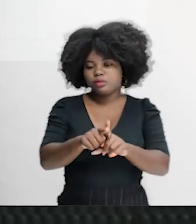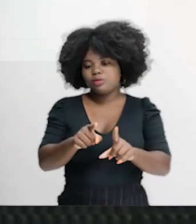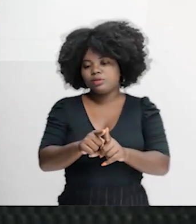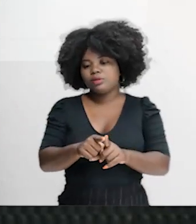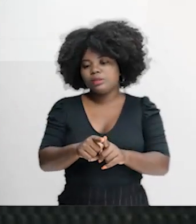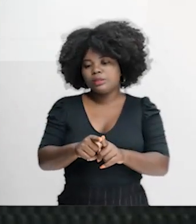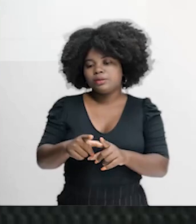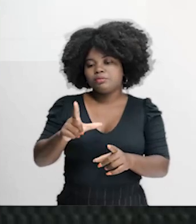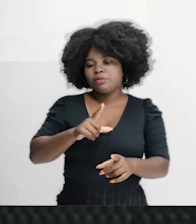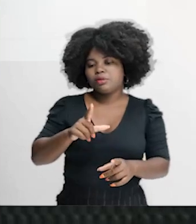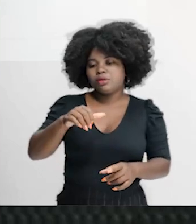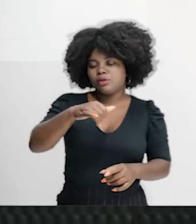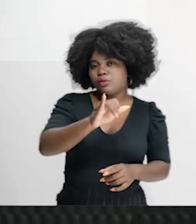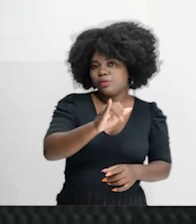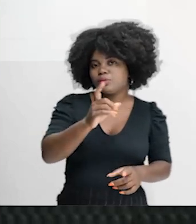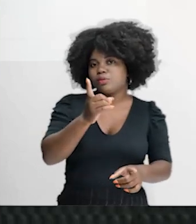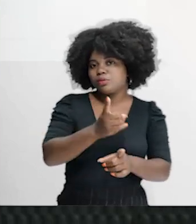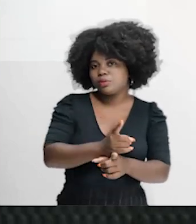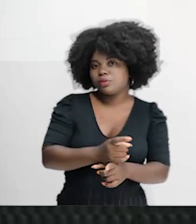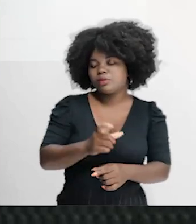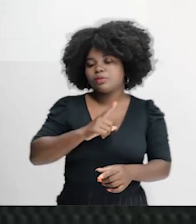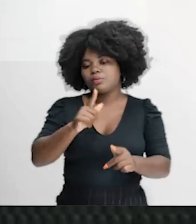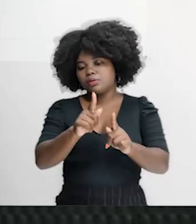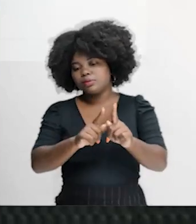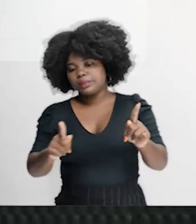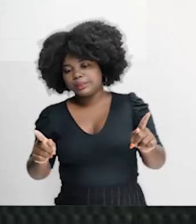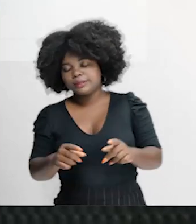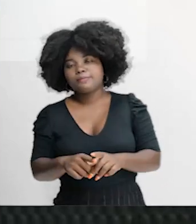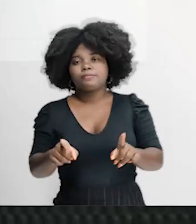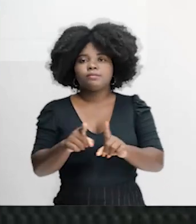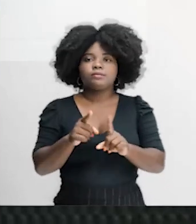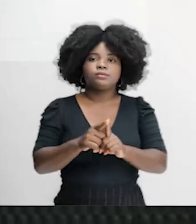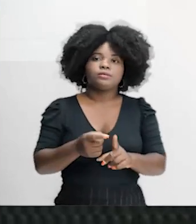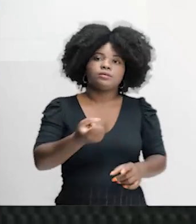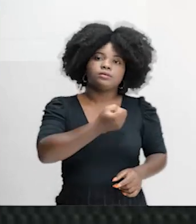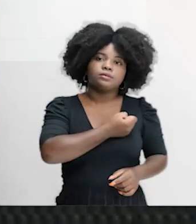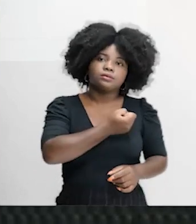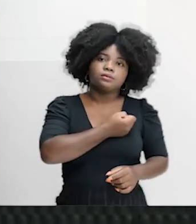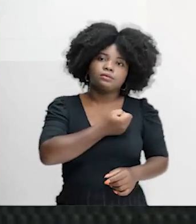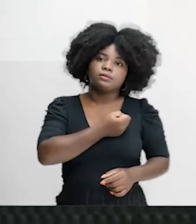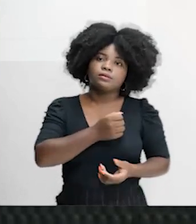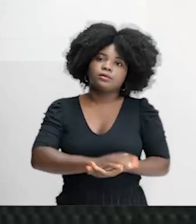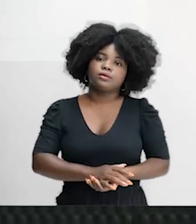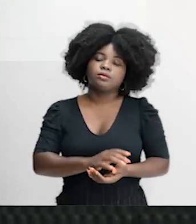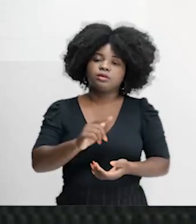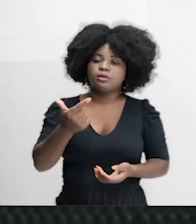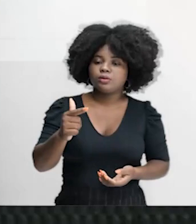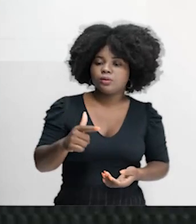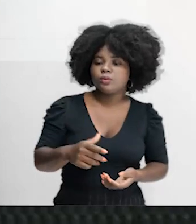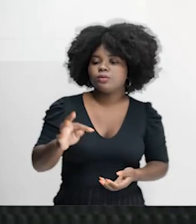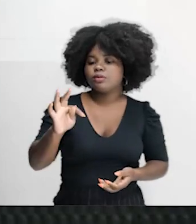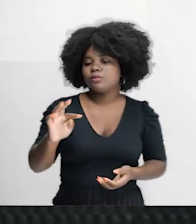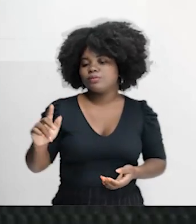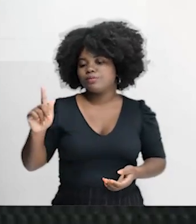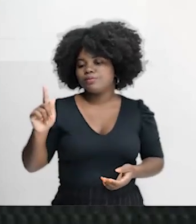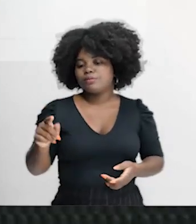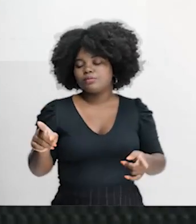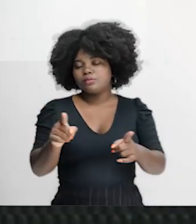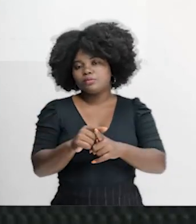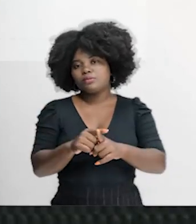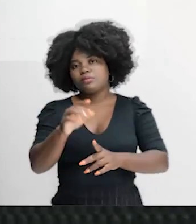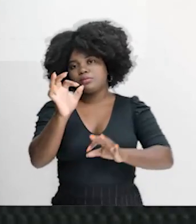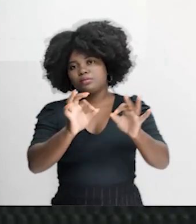Y. Você o encontra ali. Mostramos o gráfico, mostramos os valores de arco que não tem tangente, certo? E fizemos